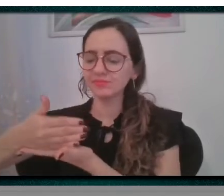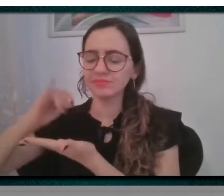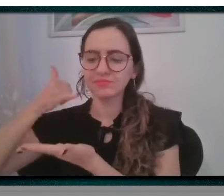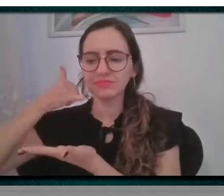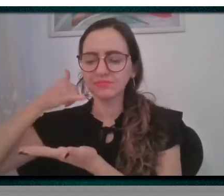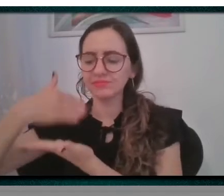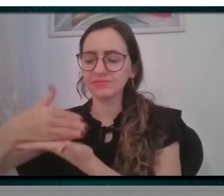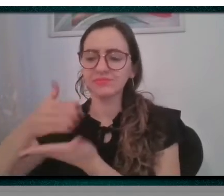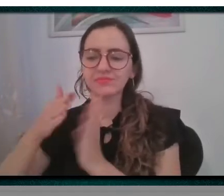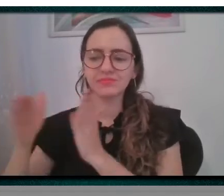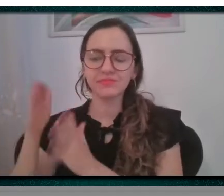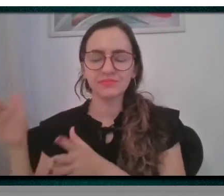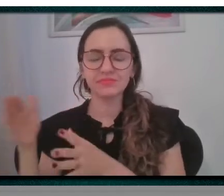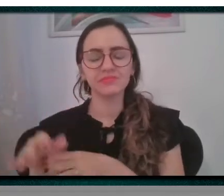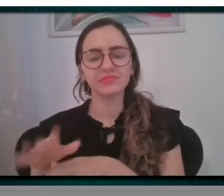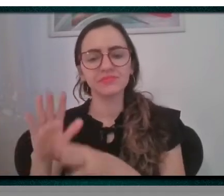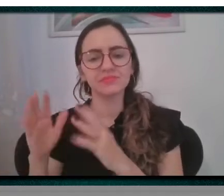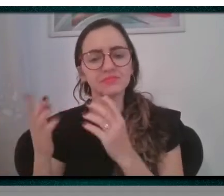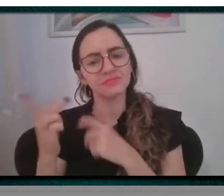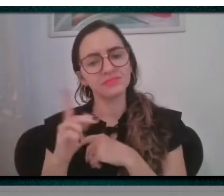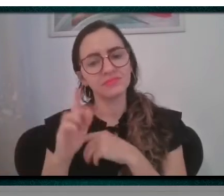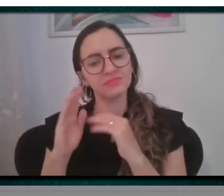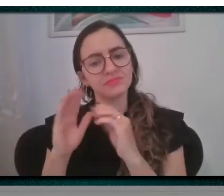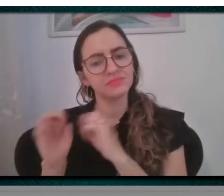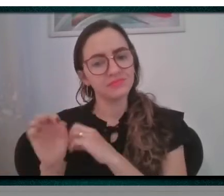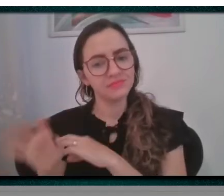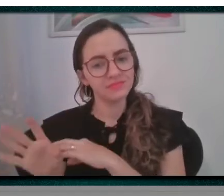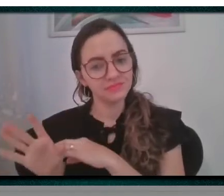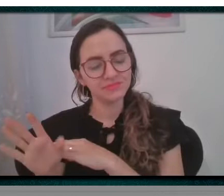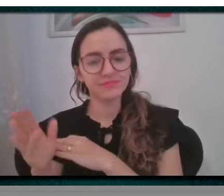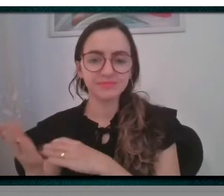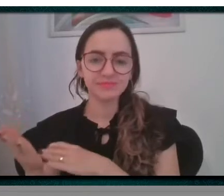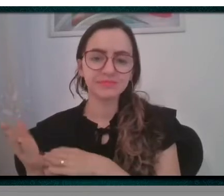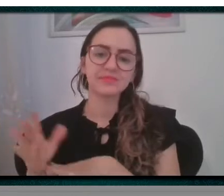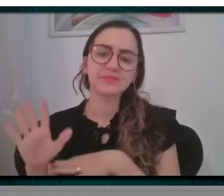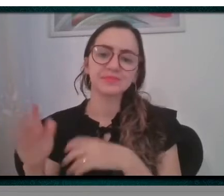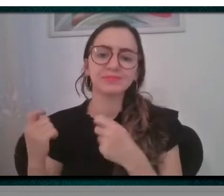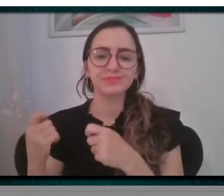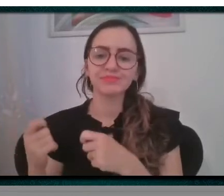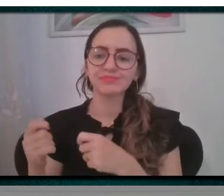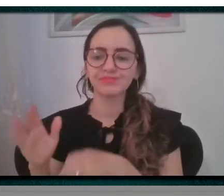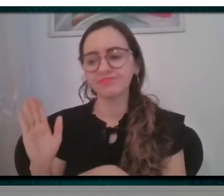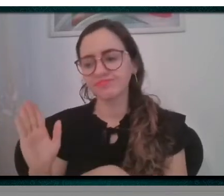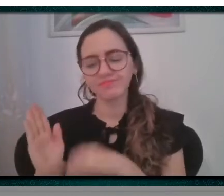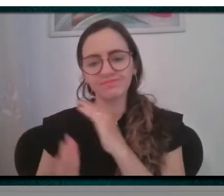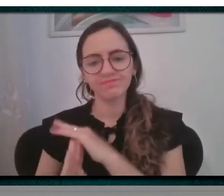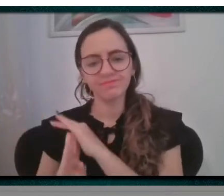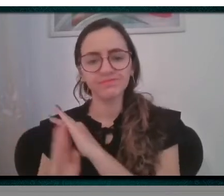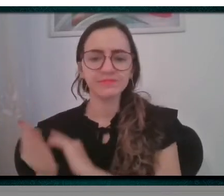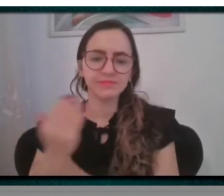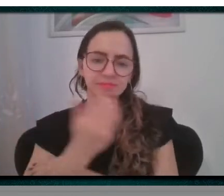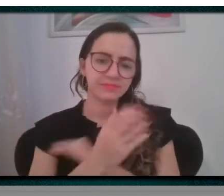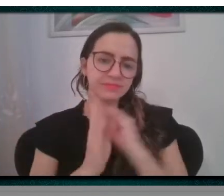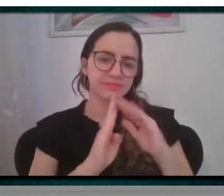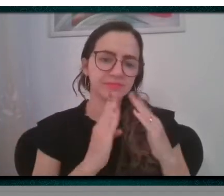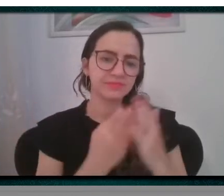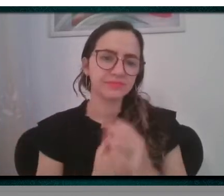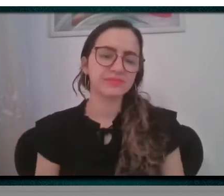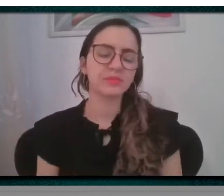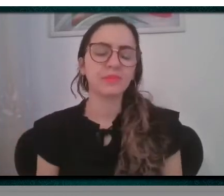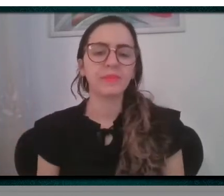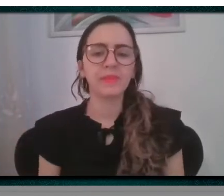não. Tá, gente? A notícia não é boa, não. Bora lá. Equilíbrio iônico. A gente vai falar, gente, sobre o equilíbrio aqui, é só